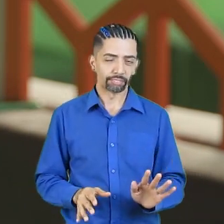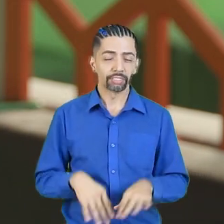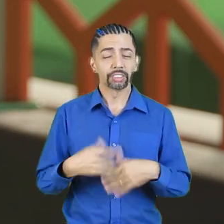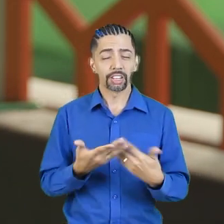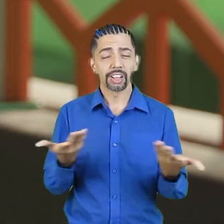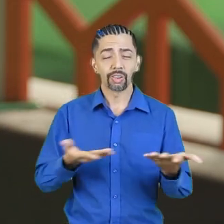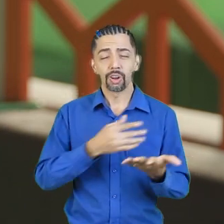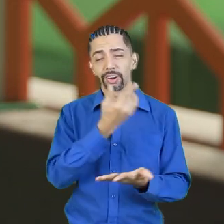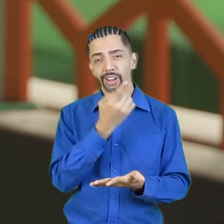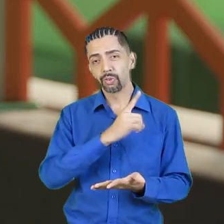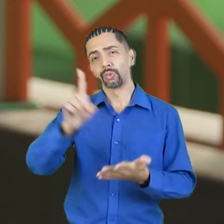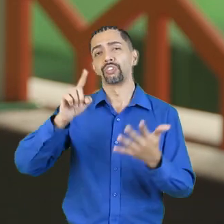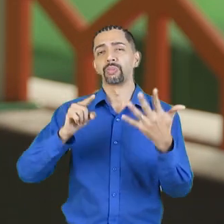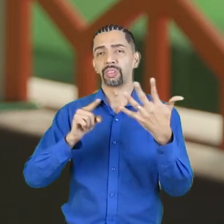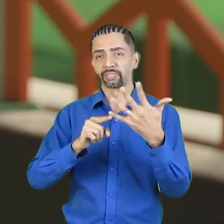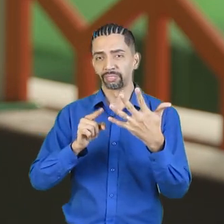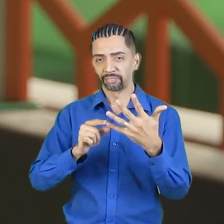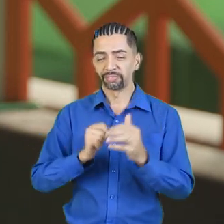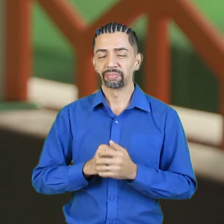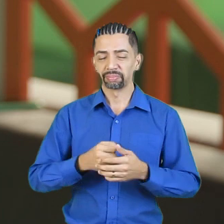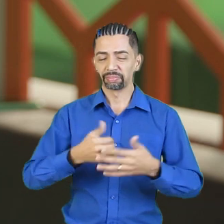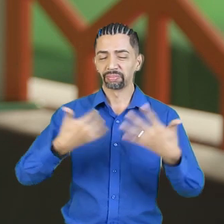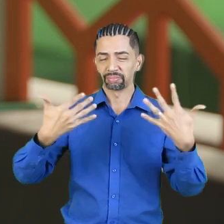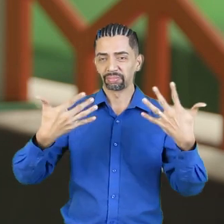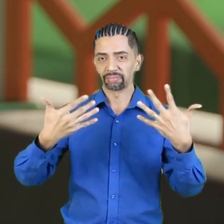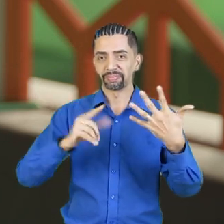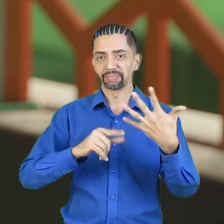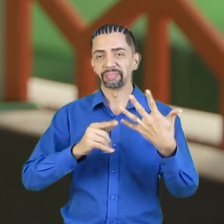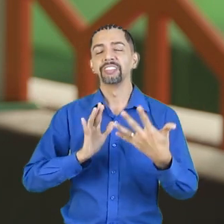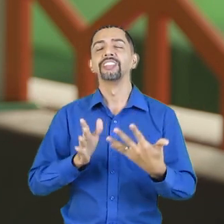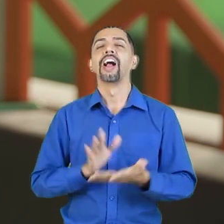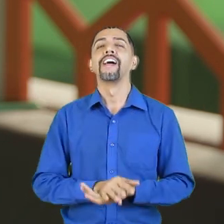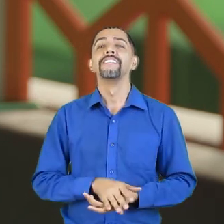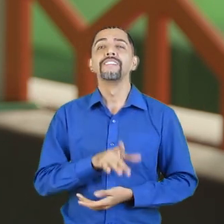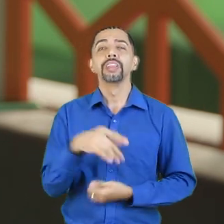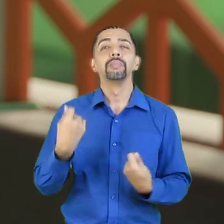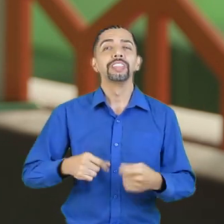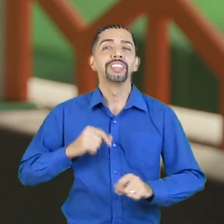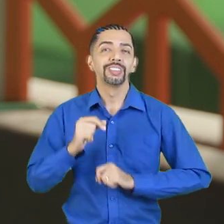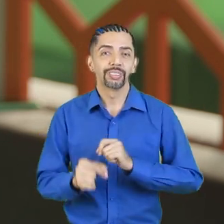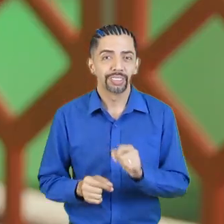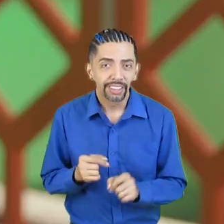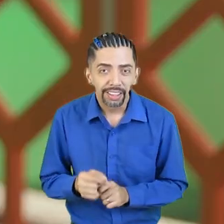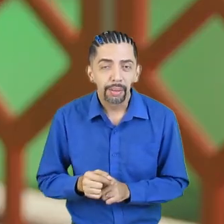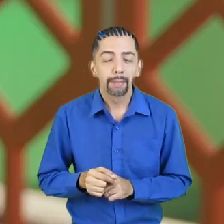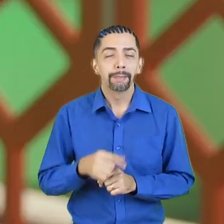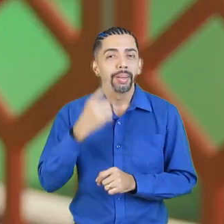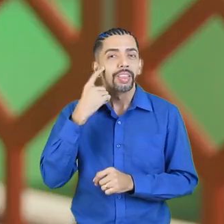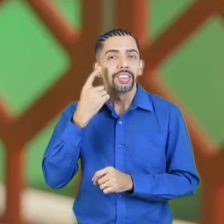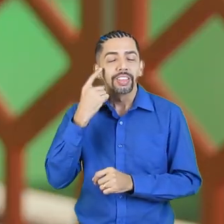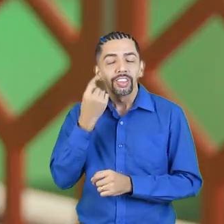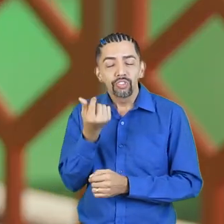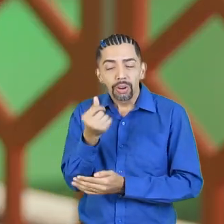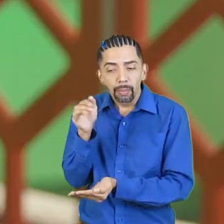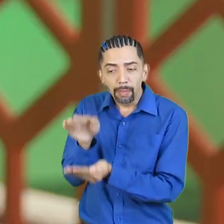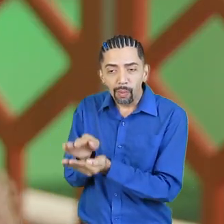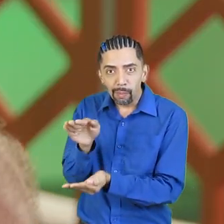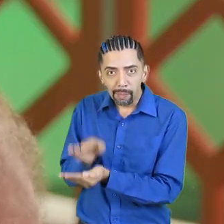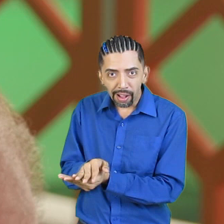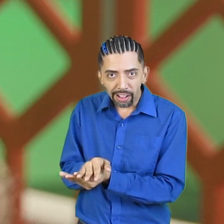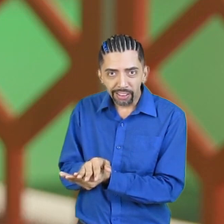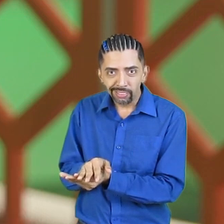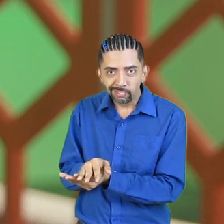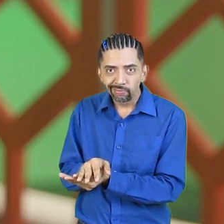é necessário que nós tenhamos este grande poder de poupança. Quando eu falo poupar, estou